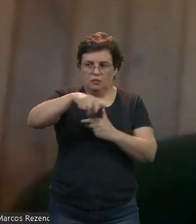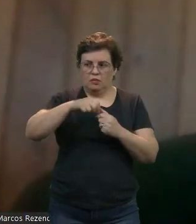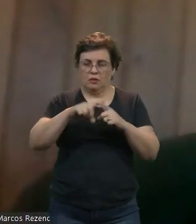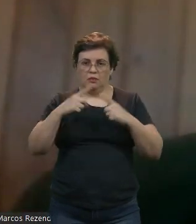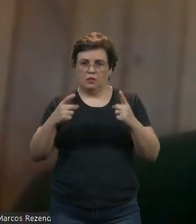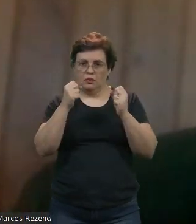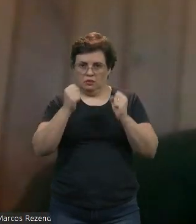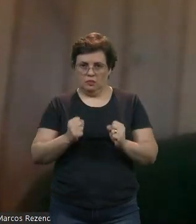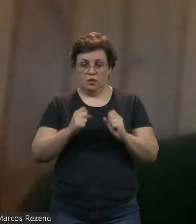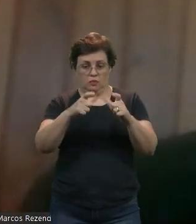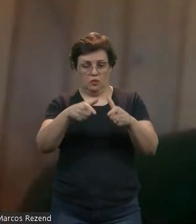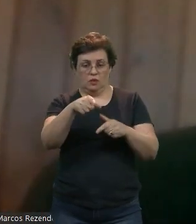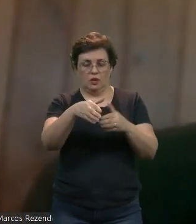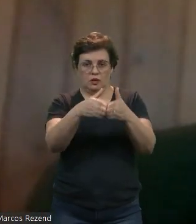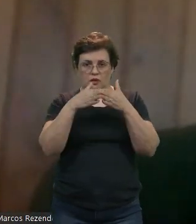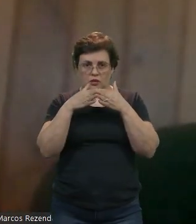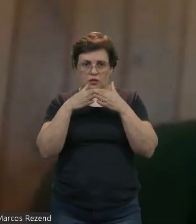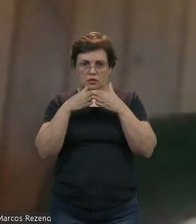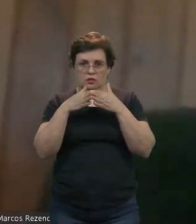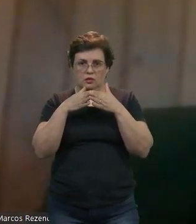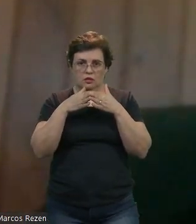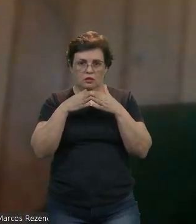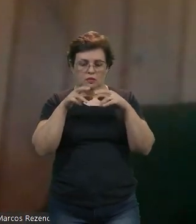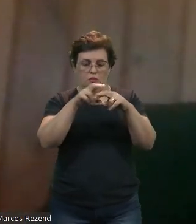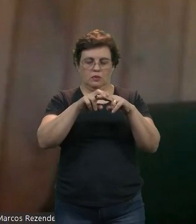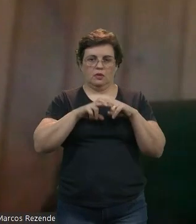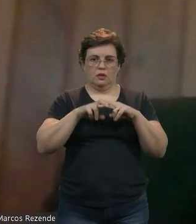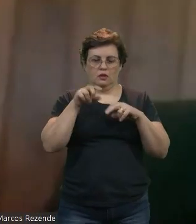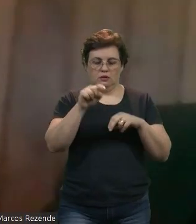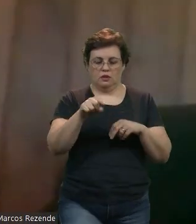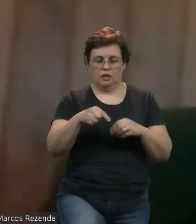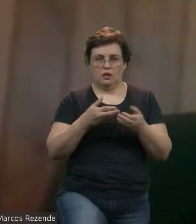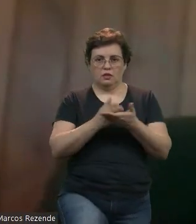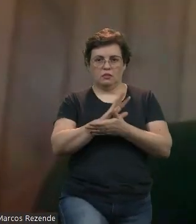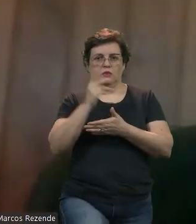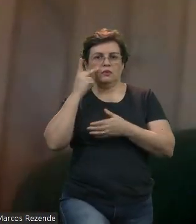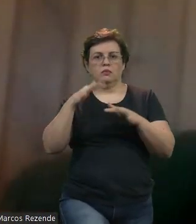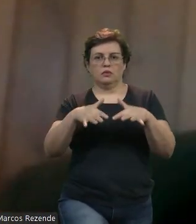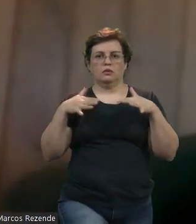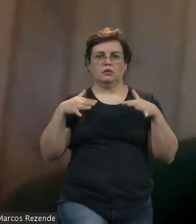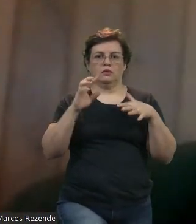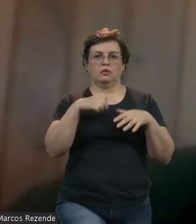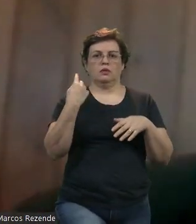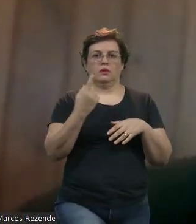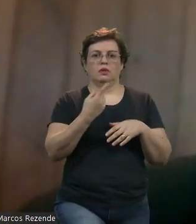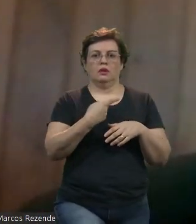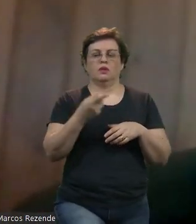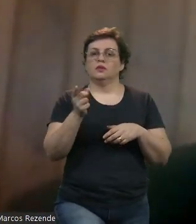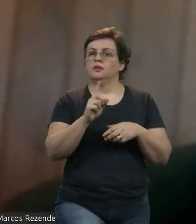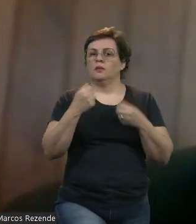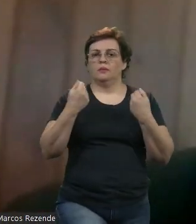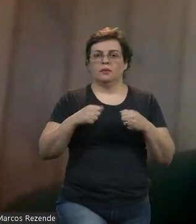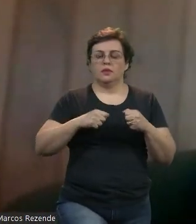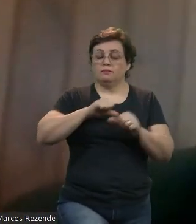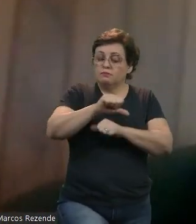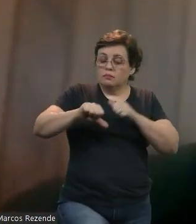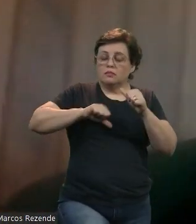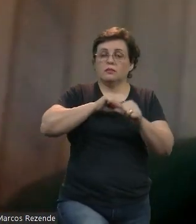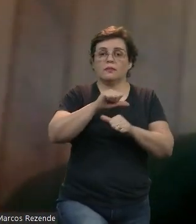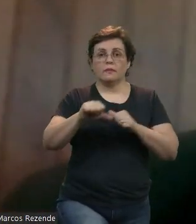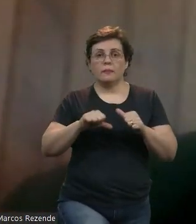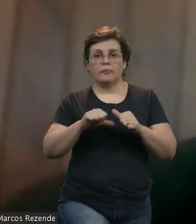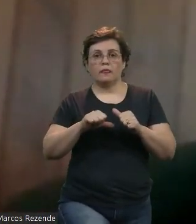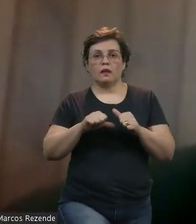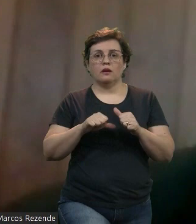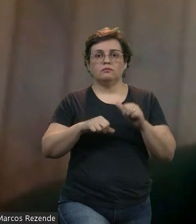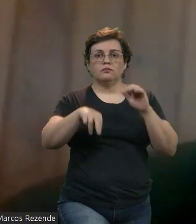nesse requerimento, já que em função dessa aprovação pelo plenário, nós não precisamos modificar